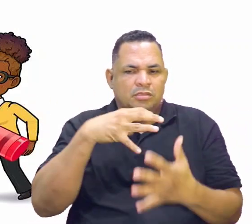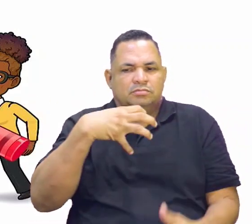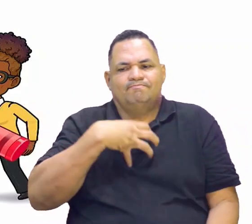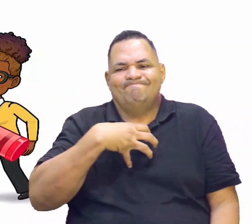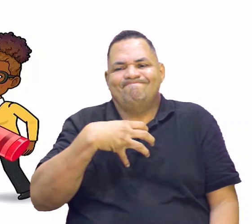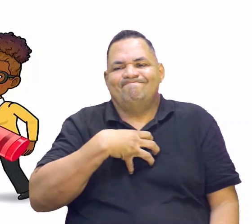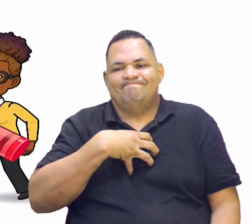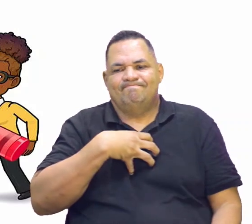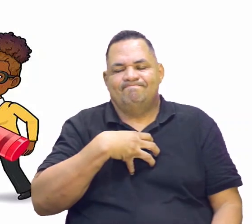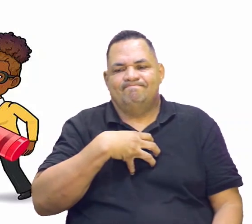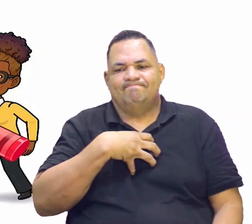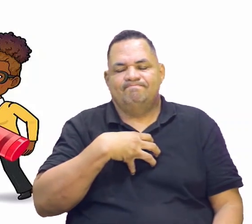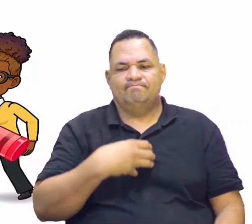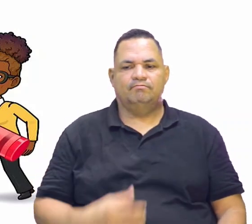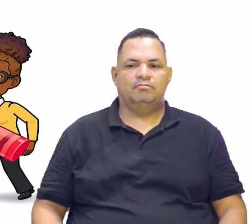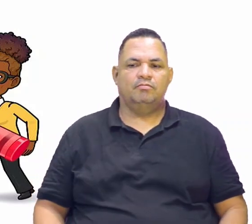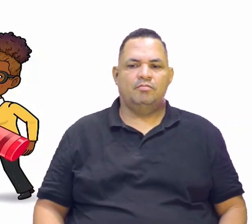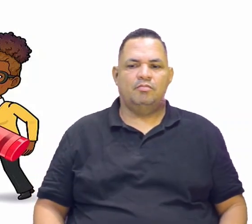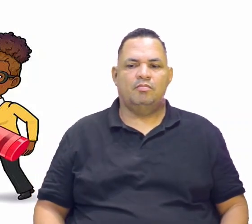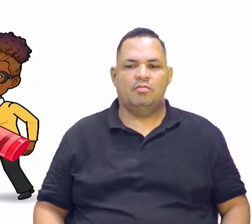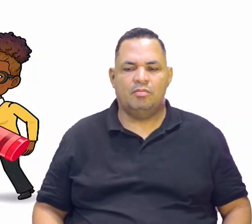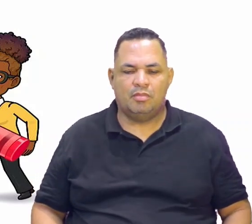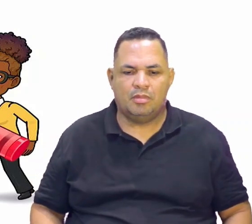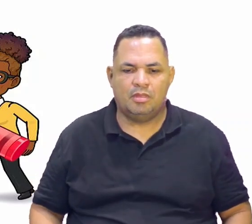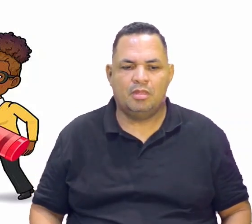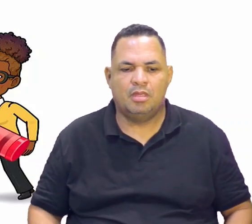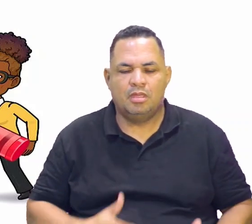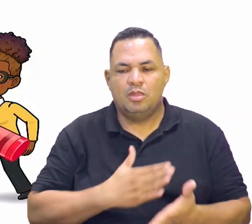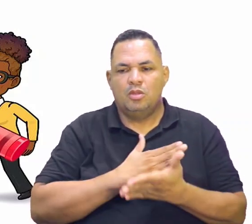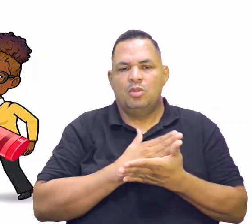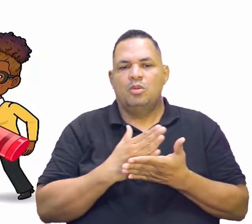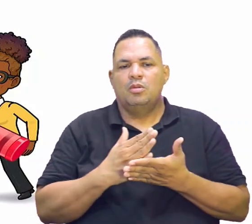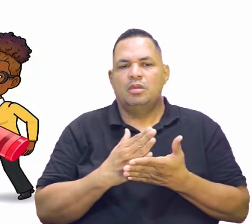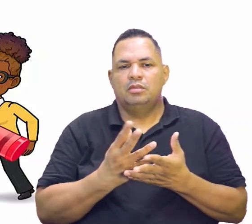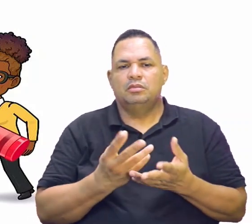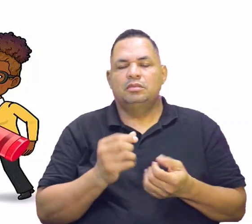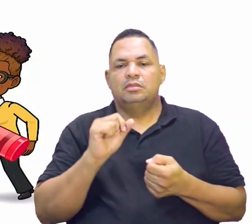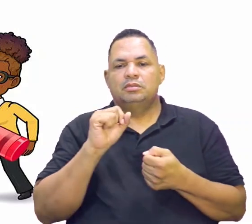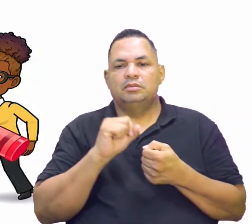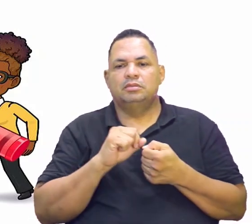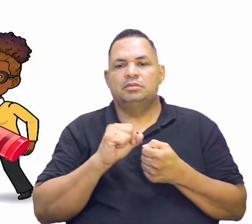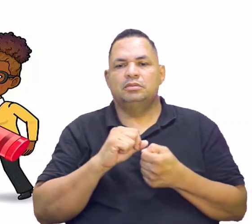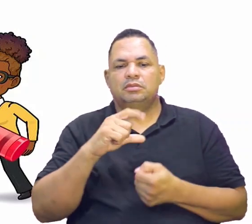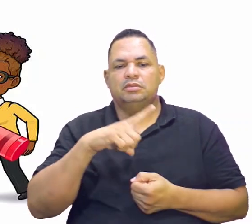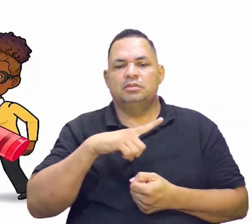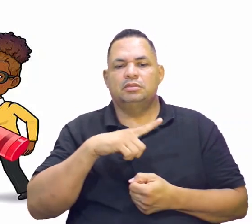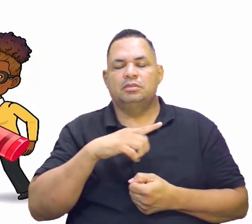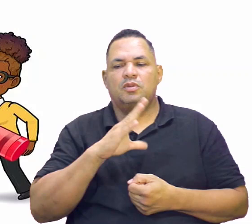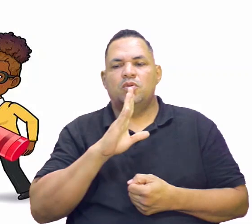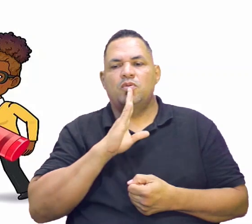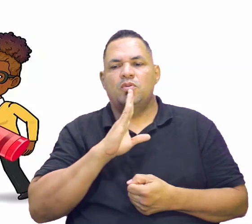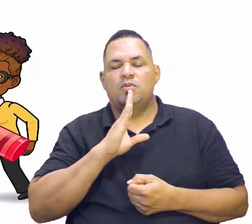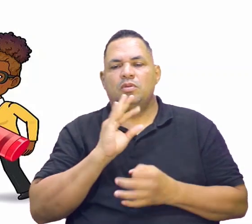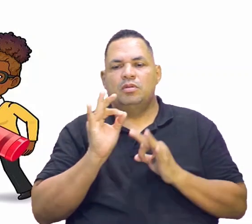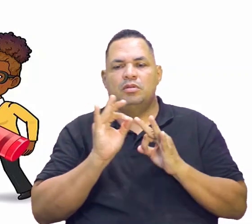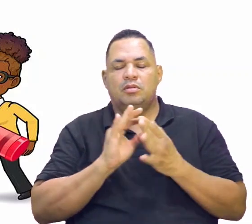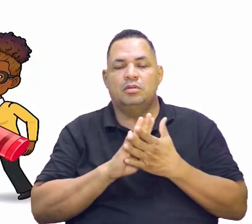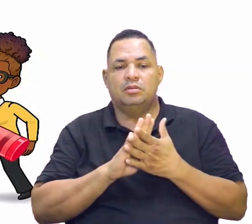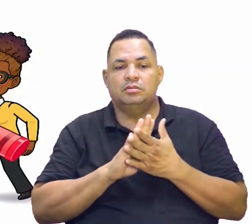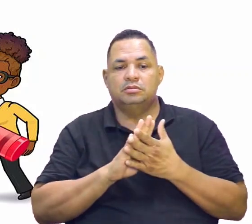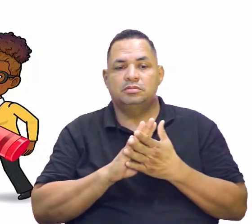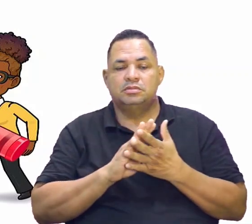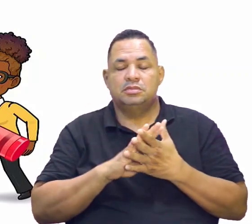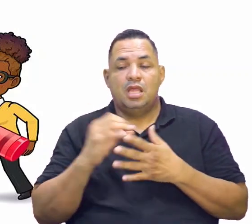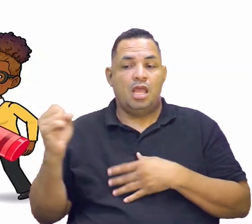sentindo naquele momento? Então comecem a fazer, pessoal, vocês que já têm esse conhecimento das escolas, e aí vem